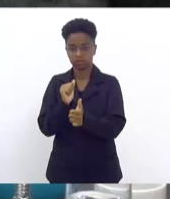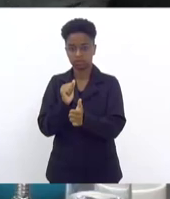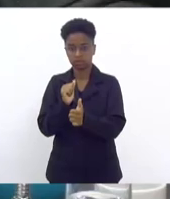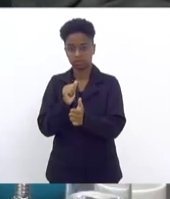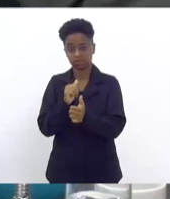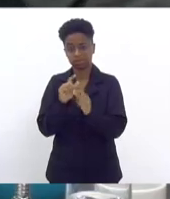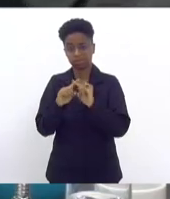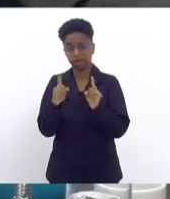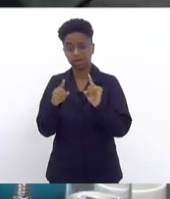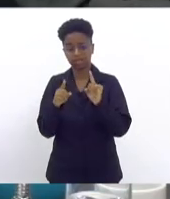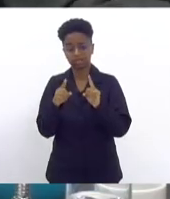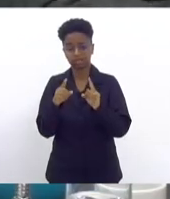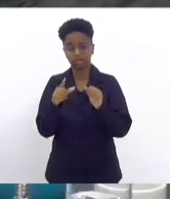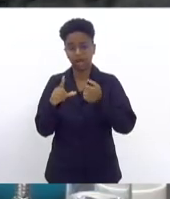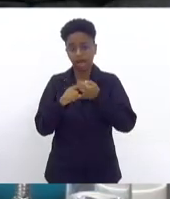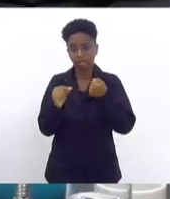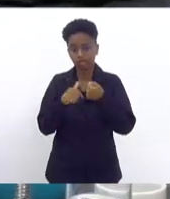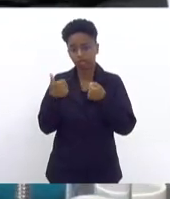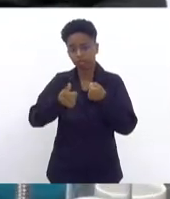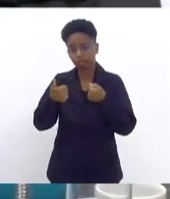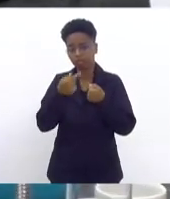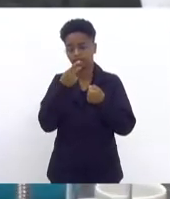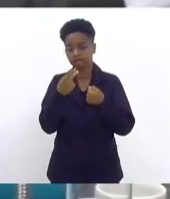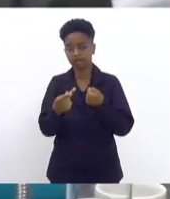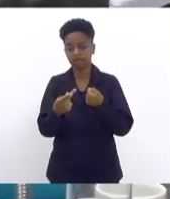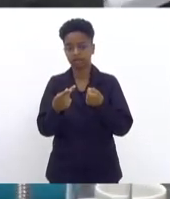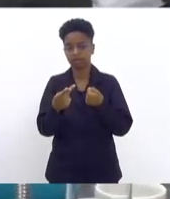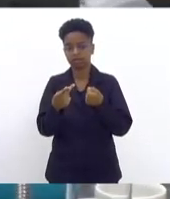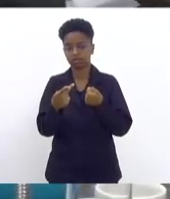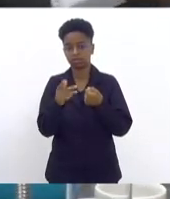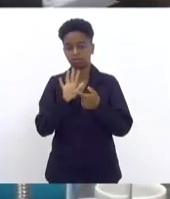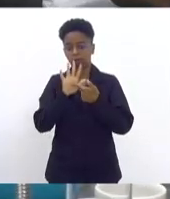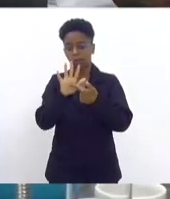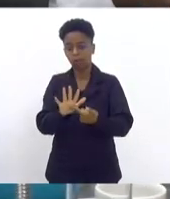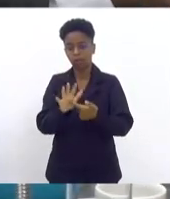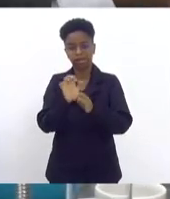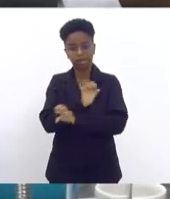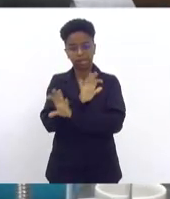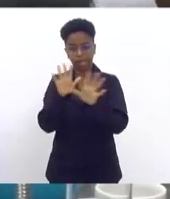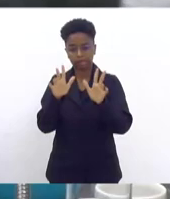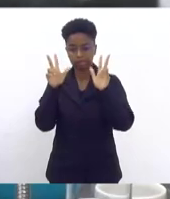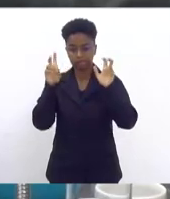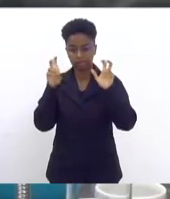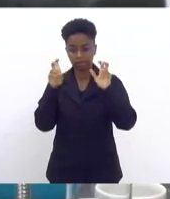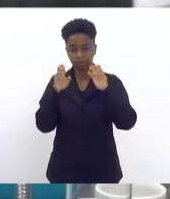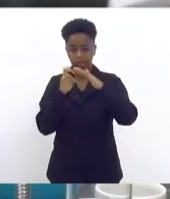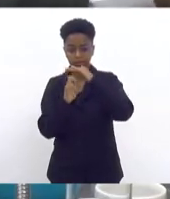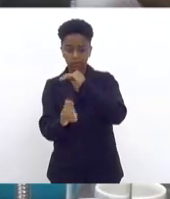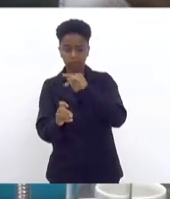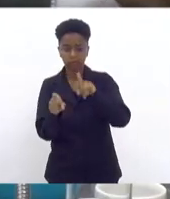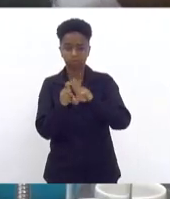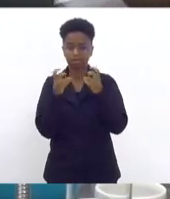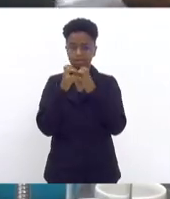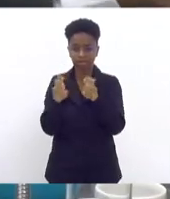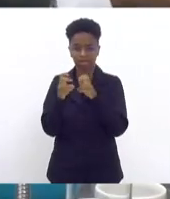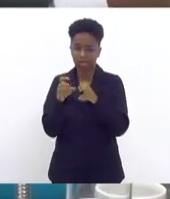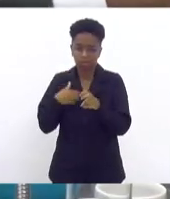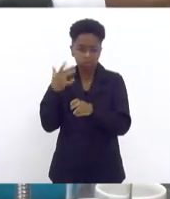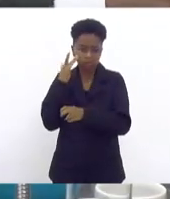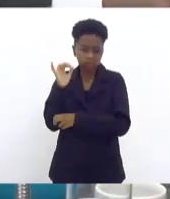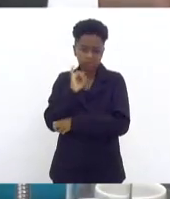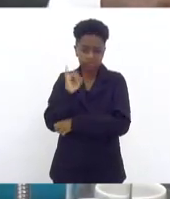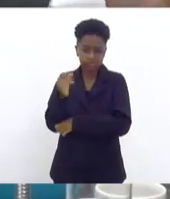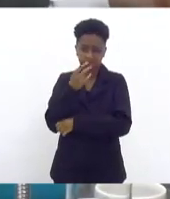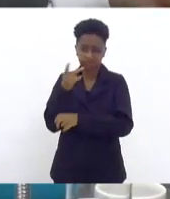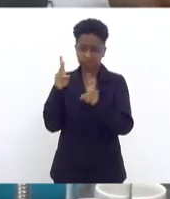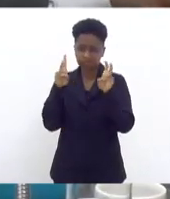sendo que o artigo 1º fala de forma clara de metrô e trem. Eu não sei se você está fazendo menção por